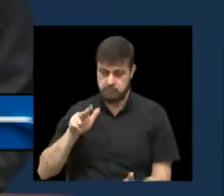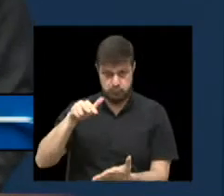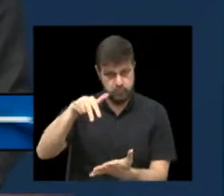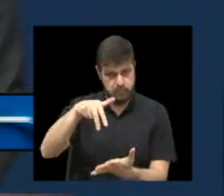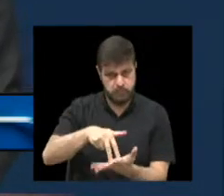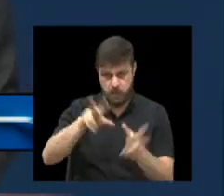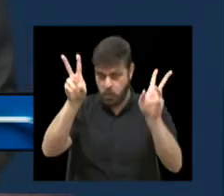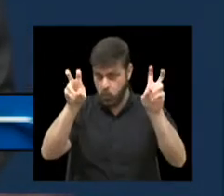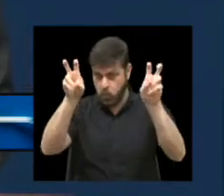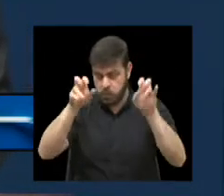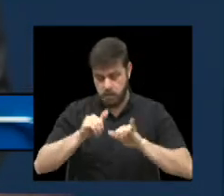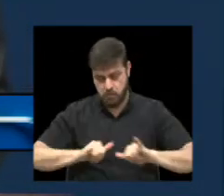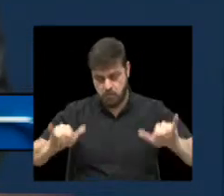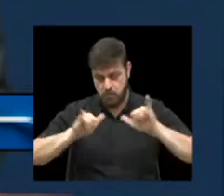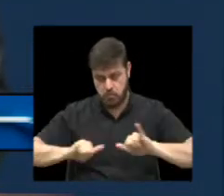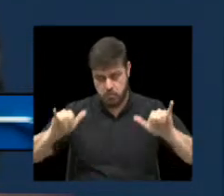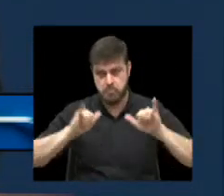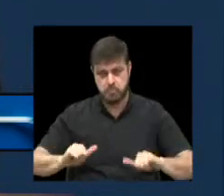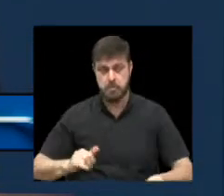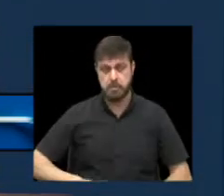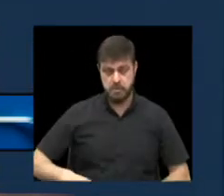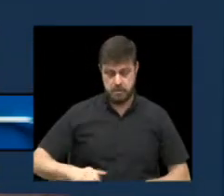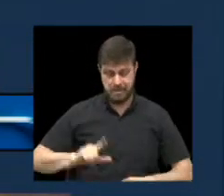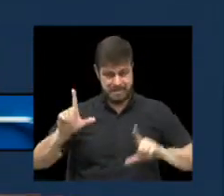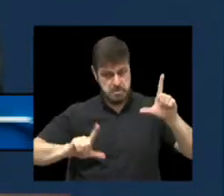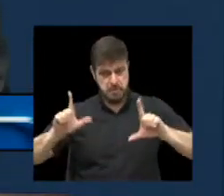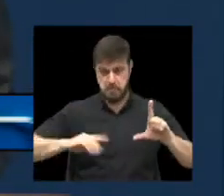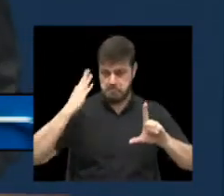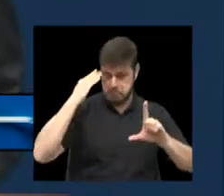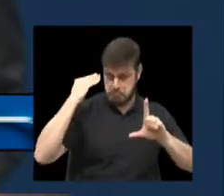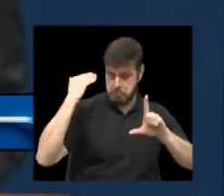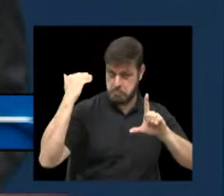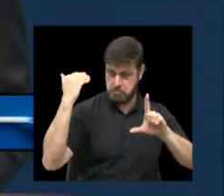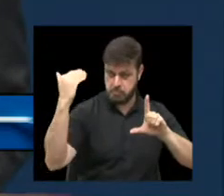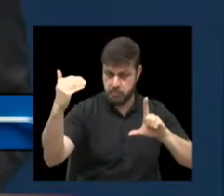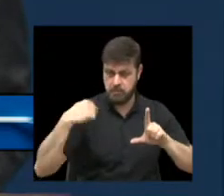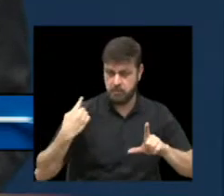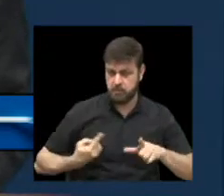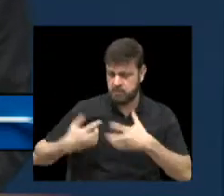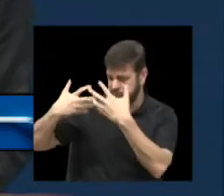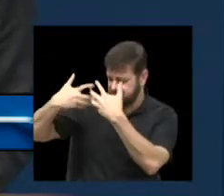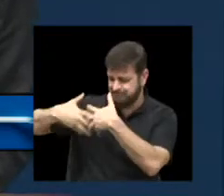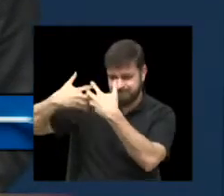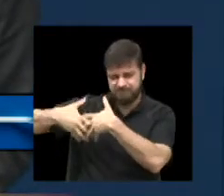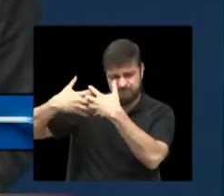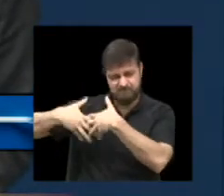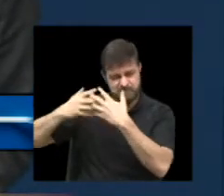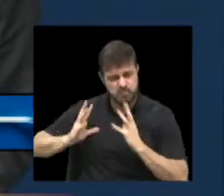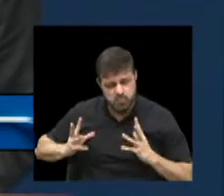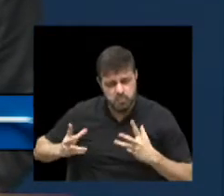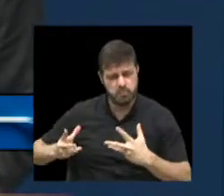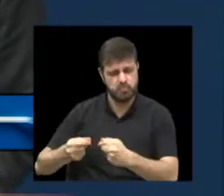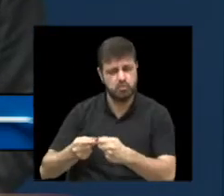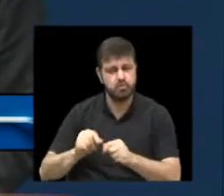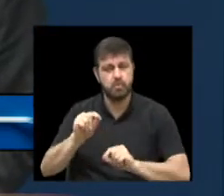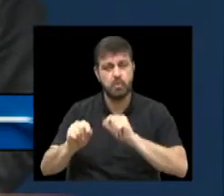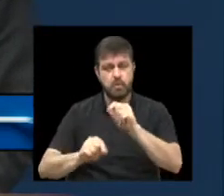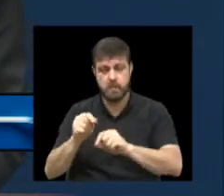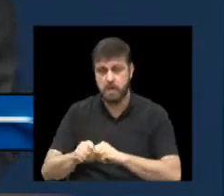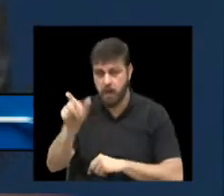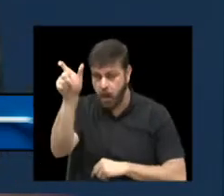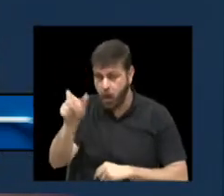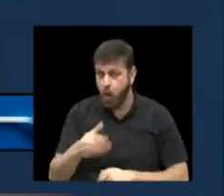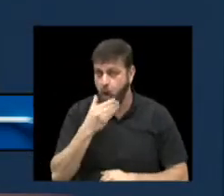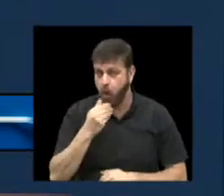assunto que repercutiu muito na mídia e vale a reflexão de todos. Me refiro ao caso do Fábio